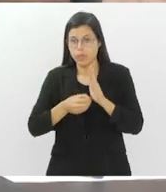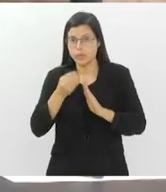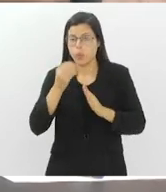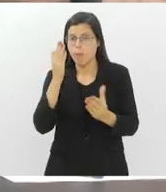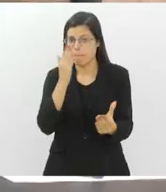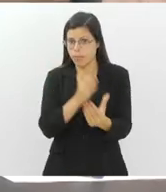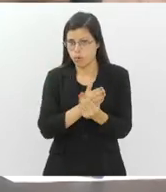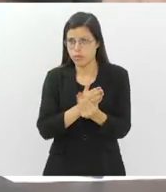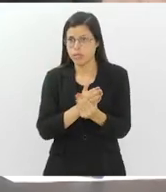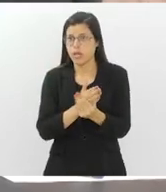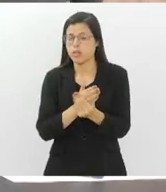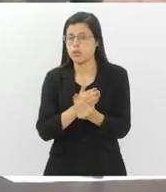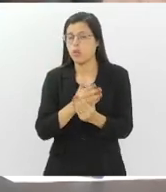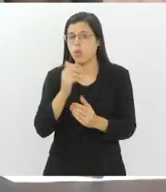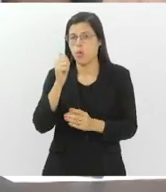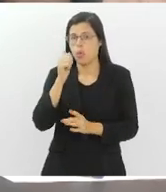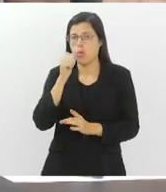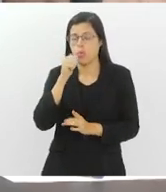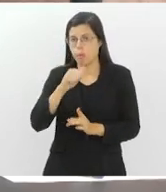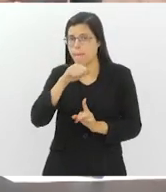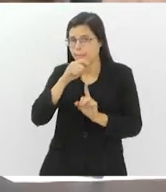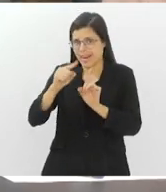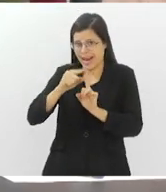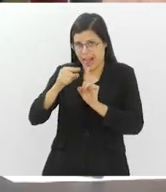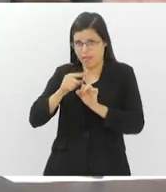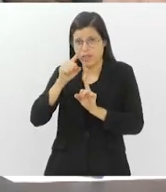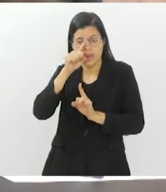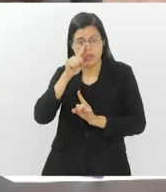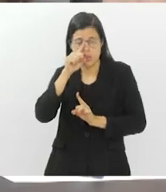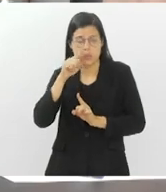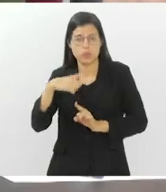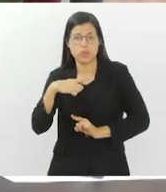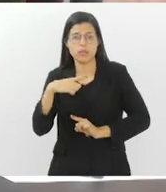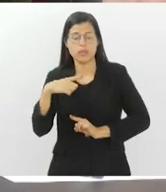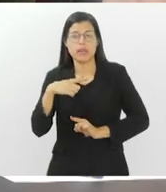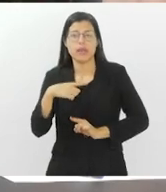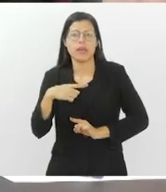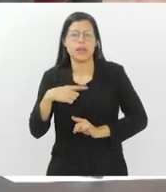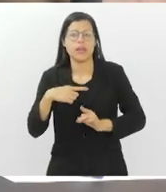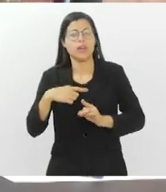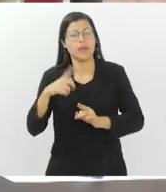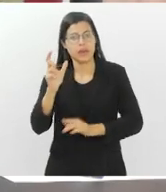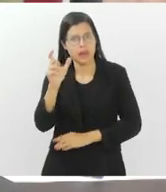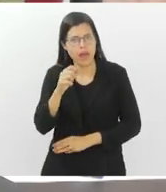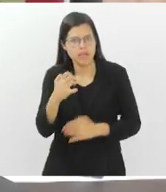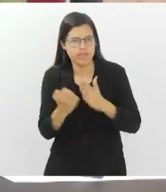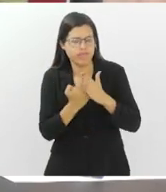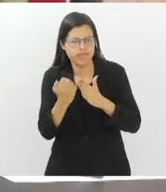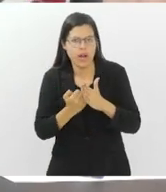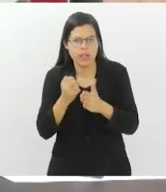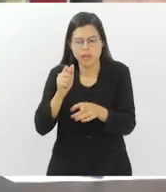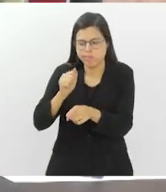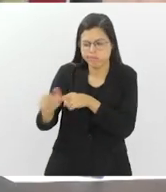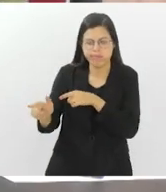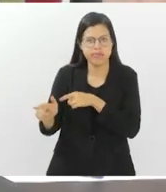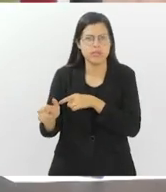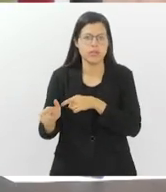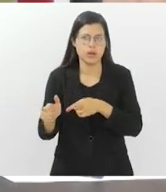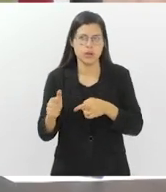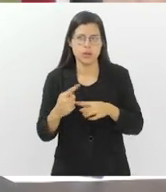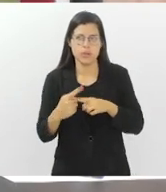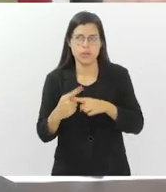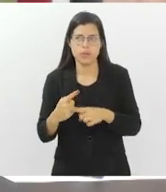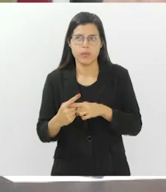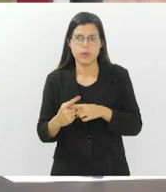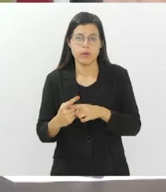uma grávida de alto risco, em que a operadora procedeu à sua exclusão em razão da demissão do então titular,